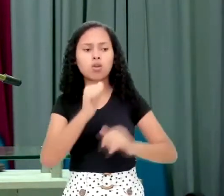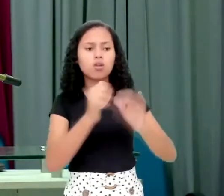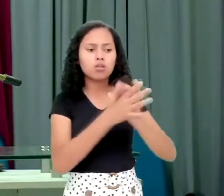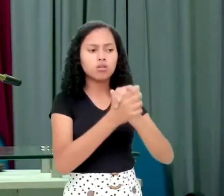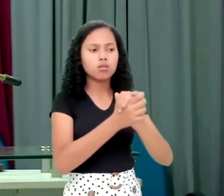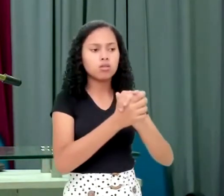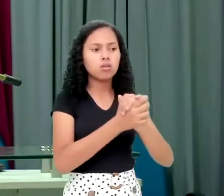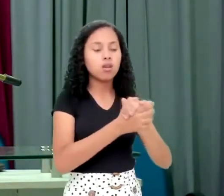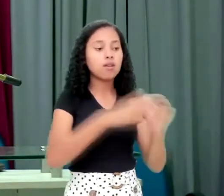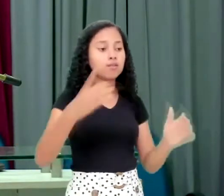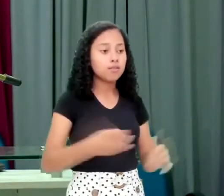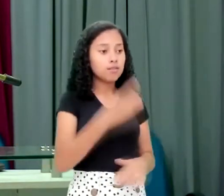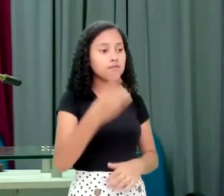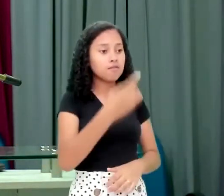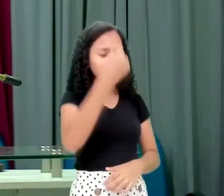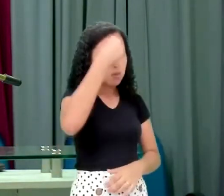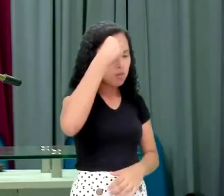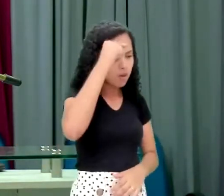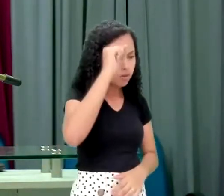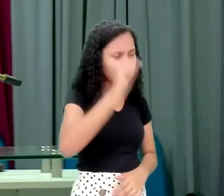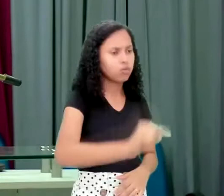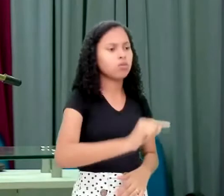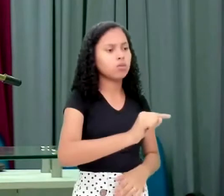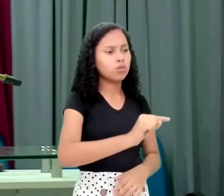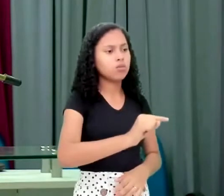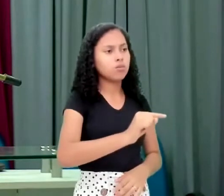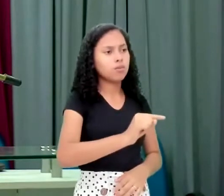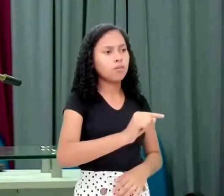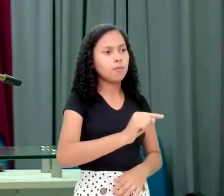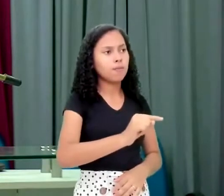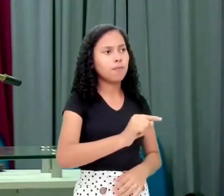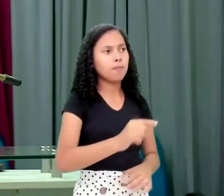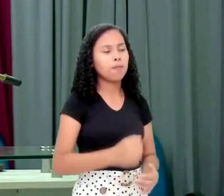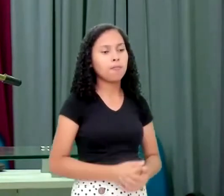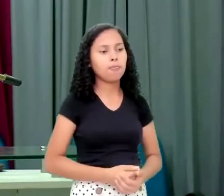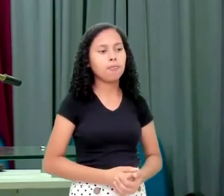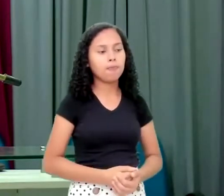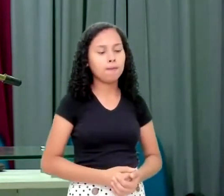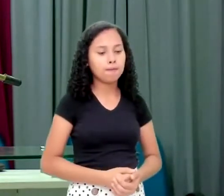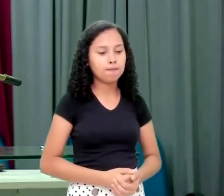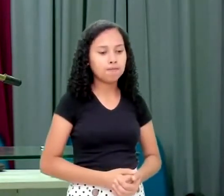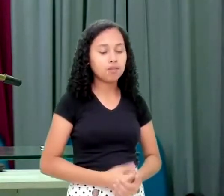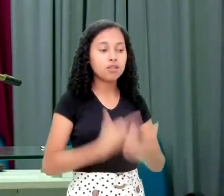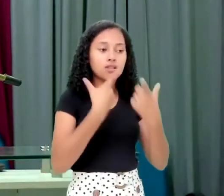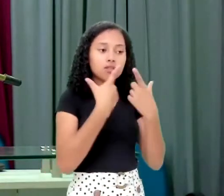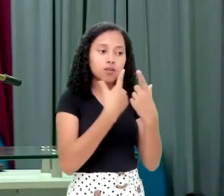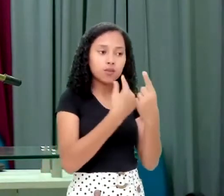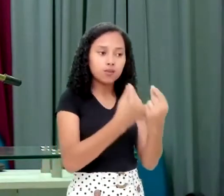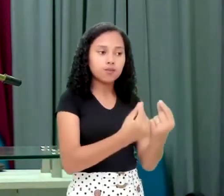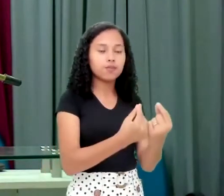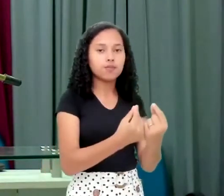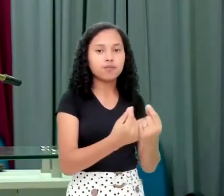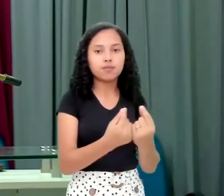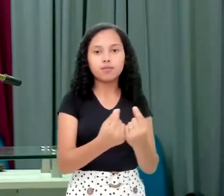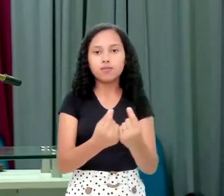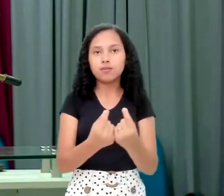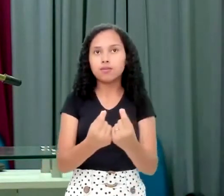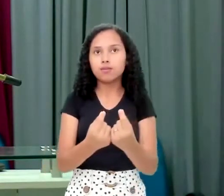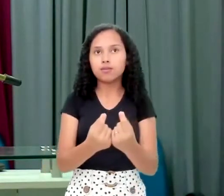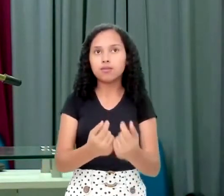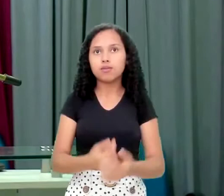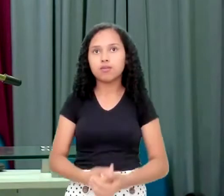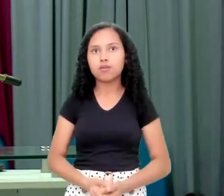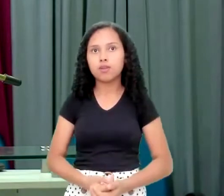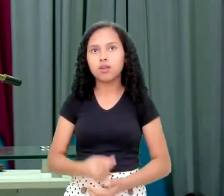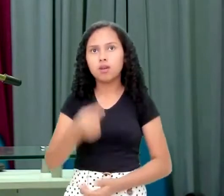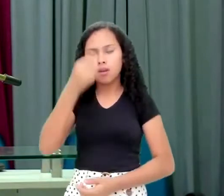que Davi enviou mensageiro desde o deserto a saudar o meu amo. Porém ele lhe saiu, lhes lançou